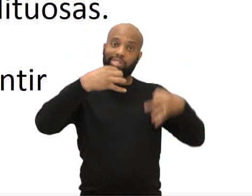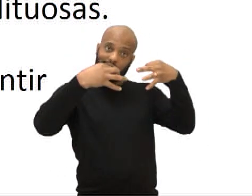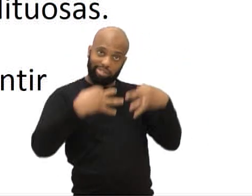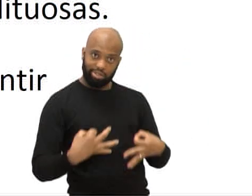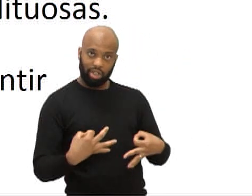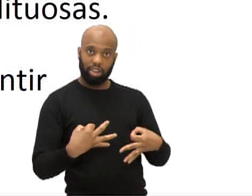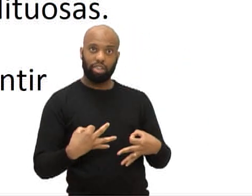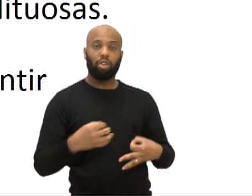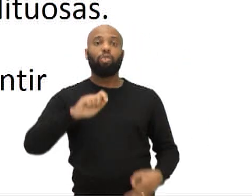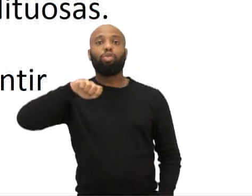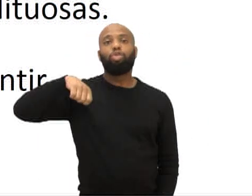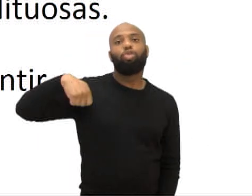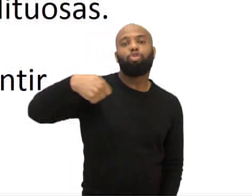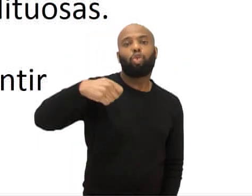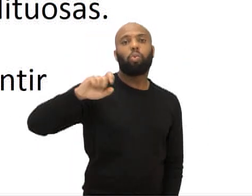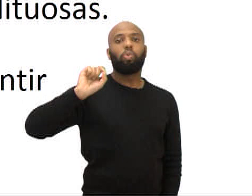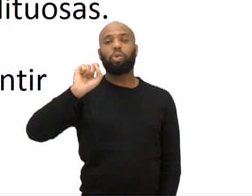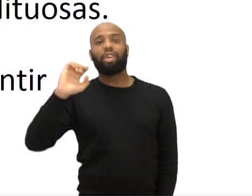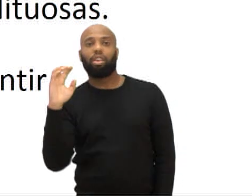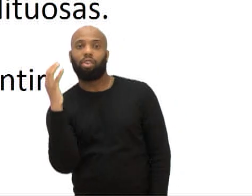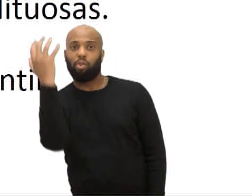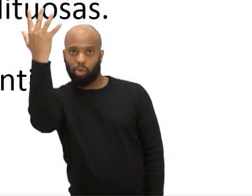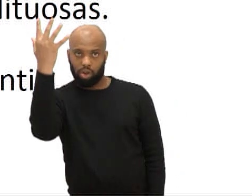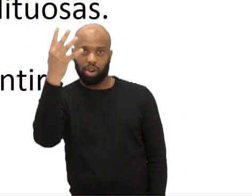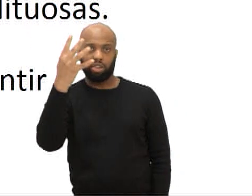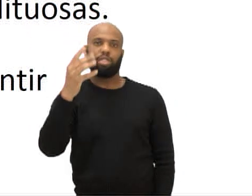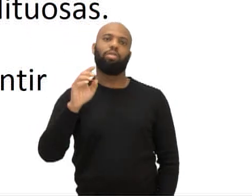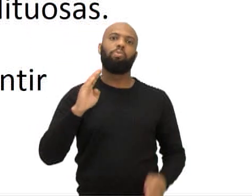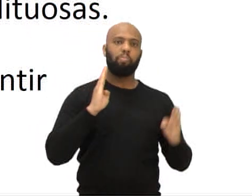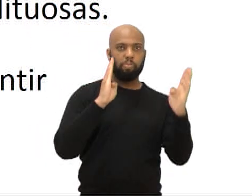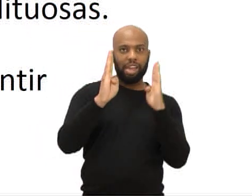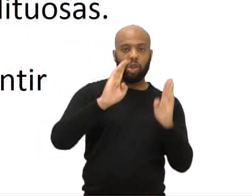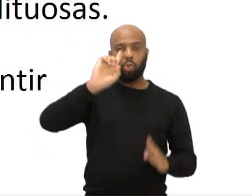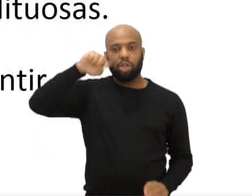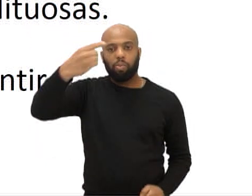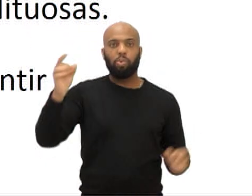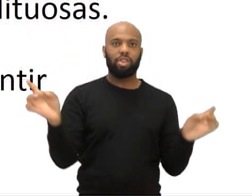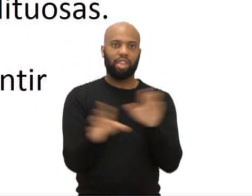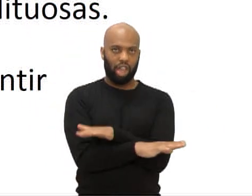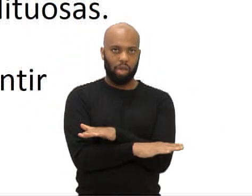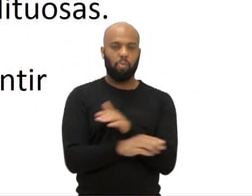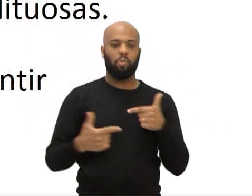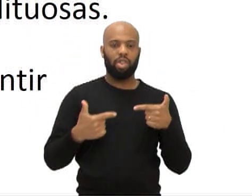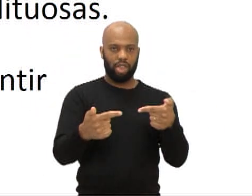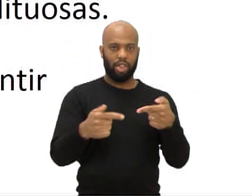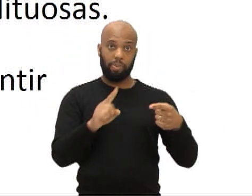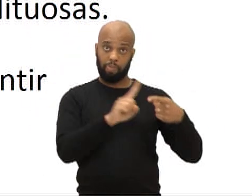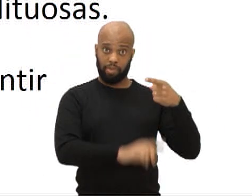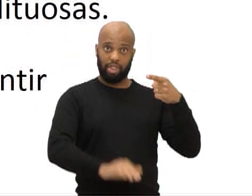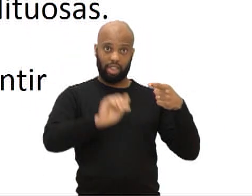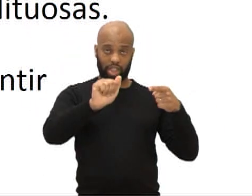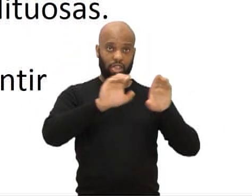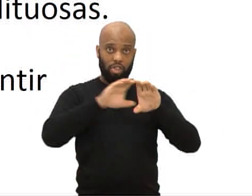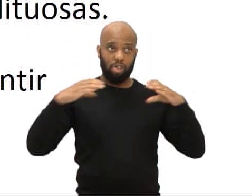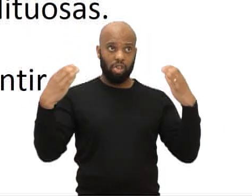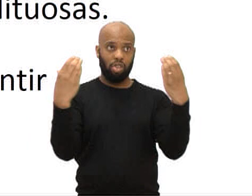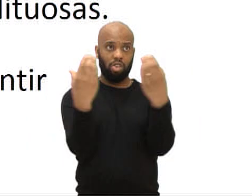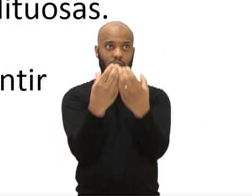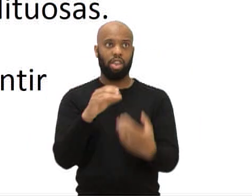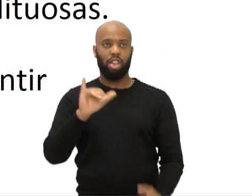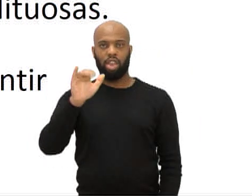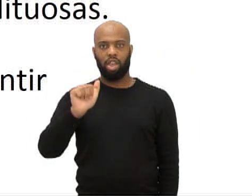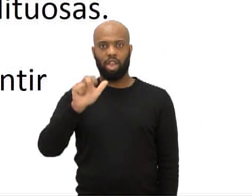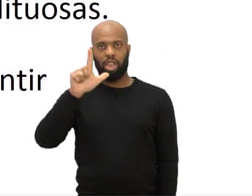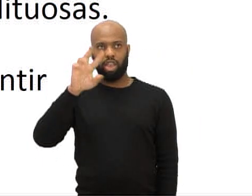corretas quanto aos acontecimentos ocorridos no pós-guerra. A Conferência de